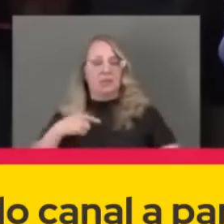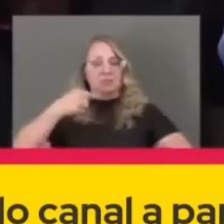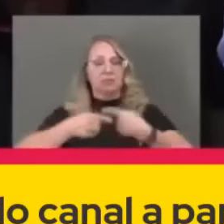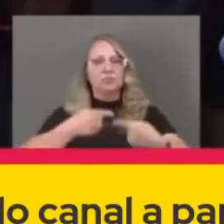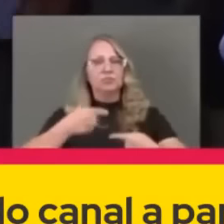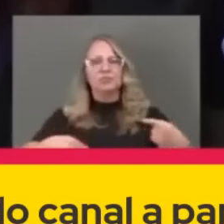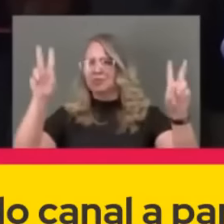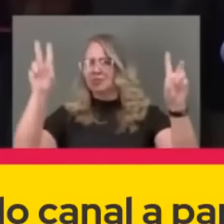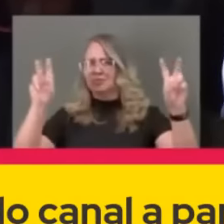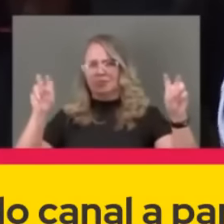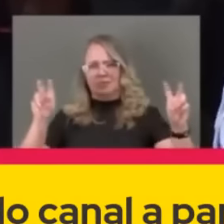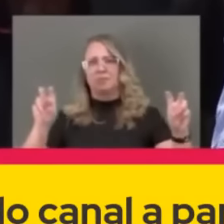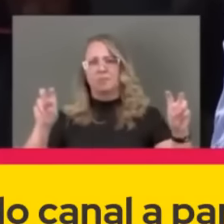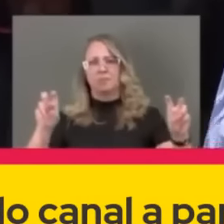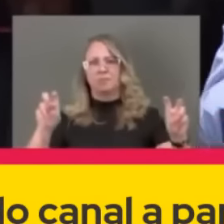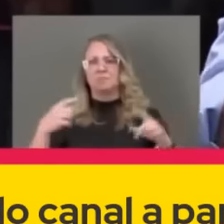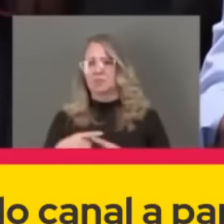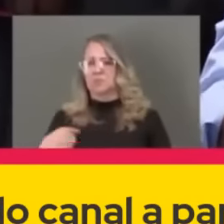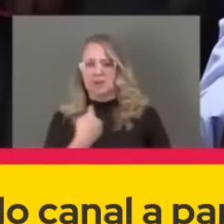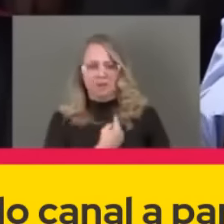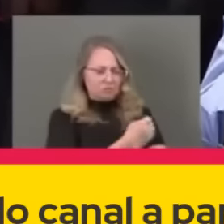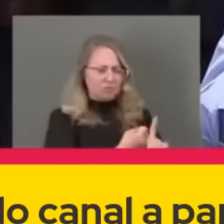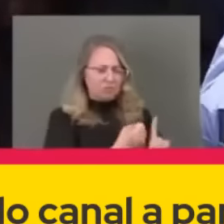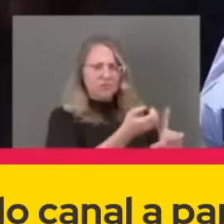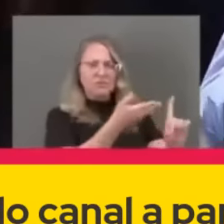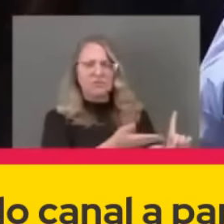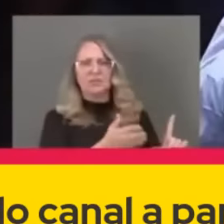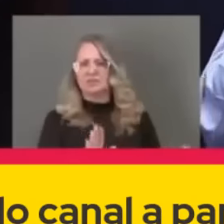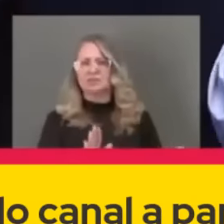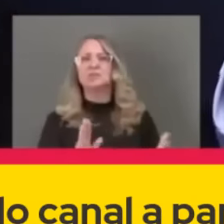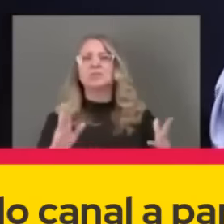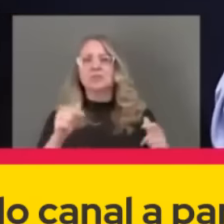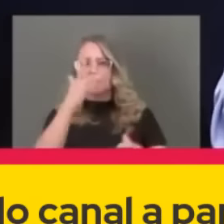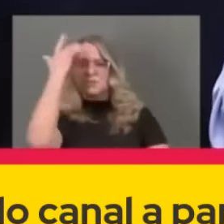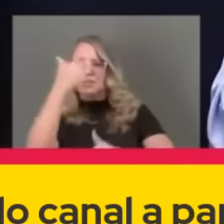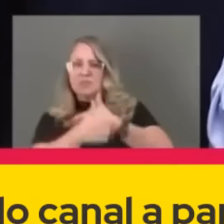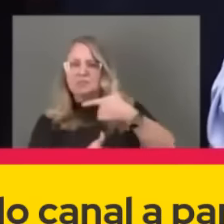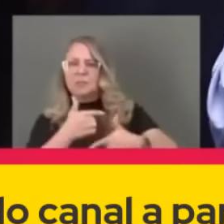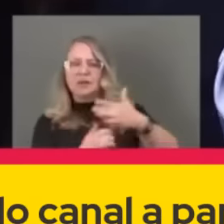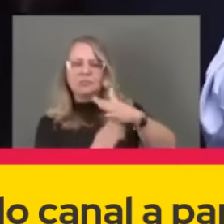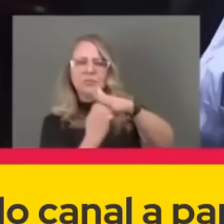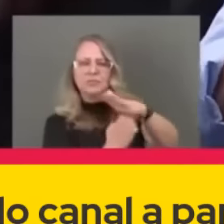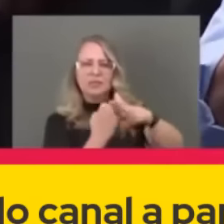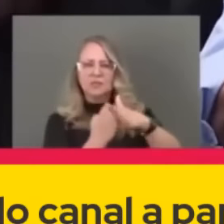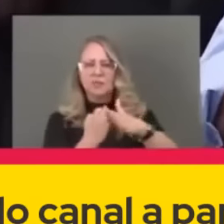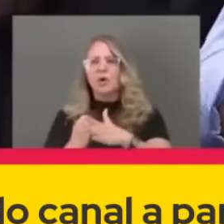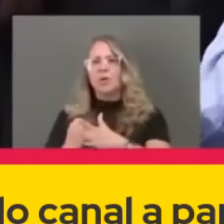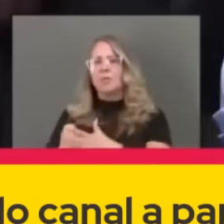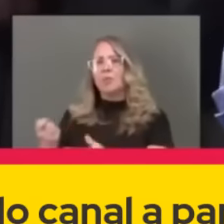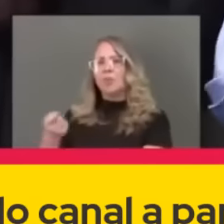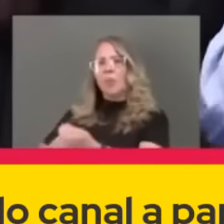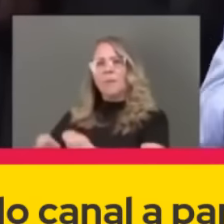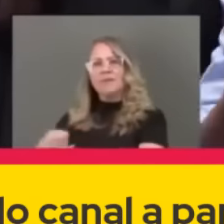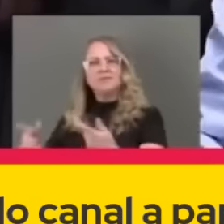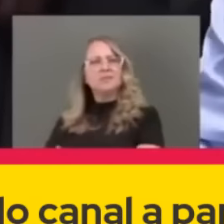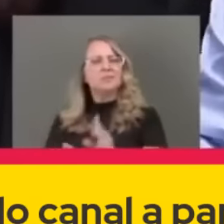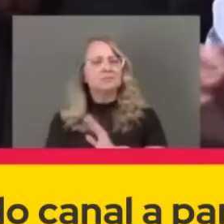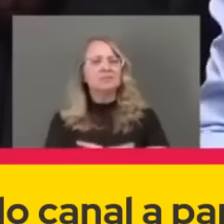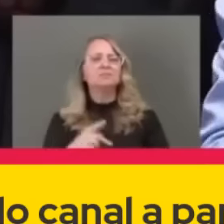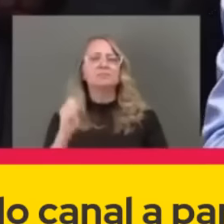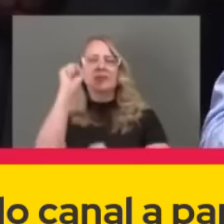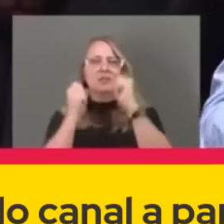tema para nós PR sociedade e para o empregador para o comerciante para a indústria